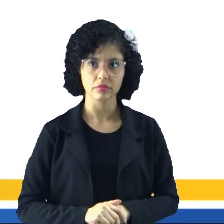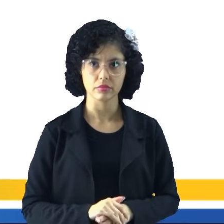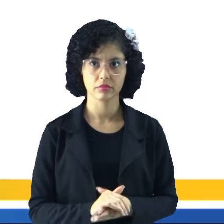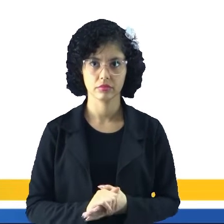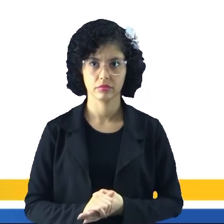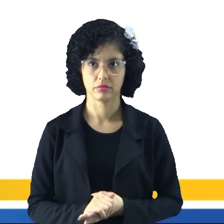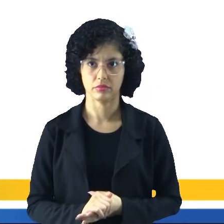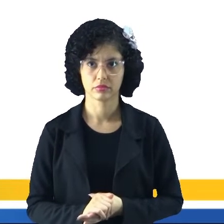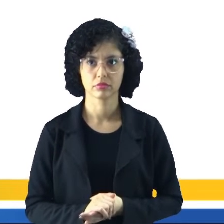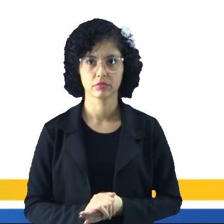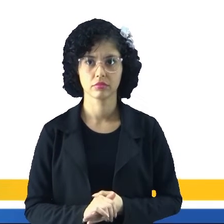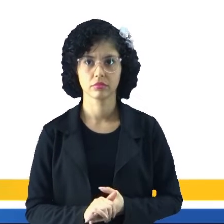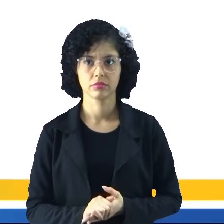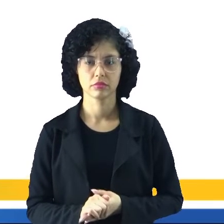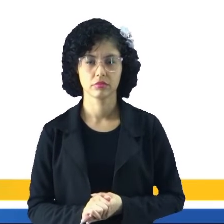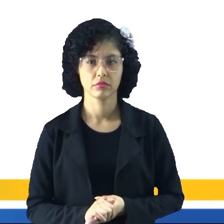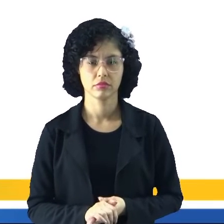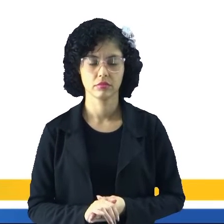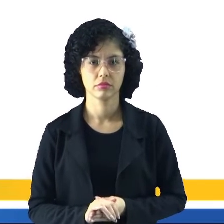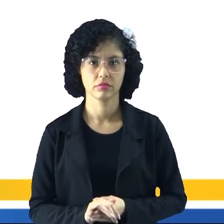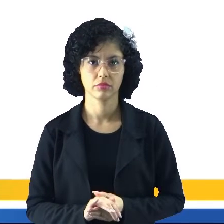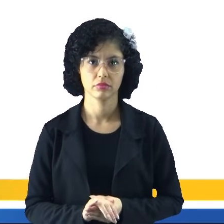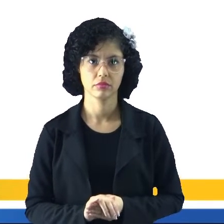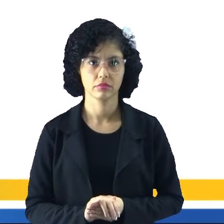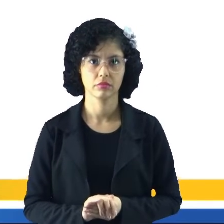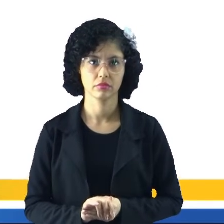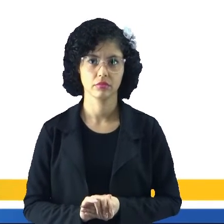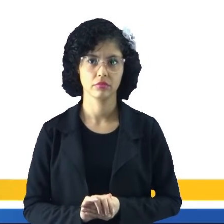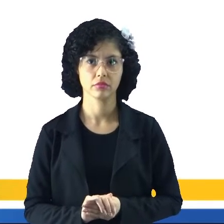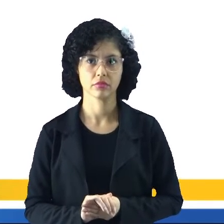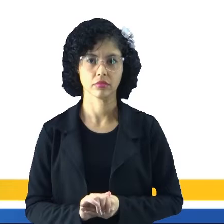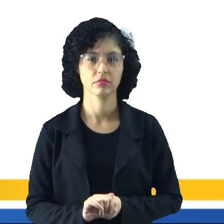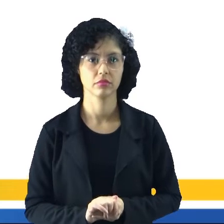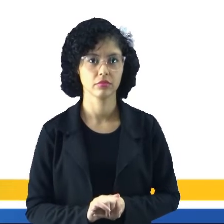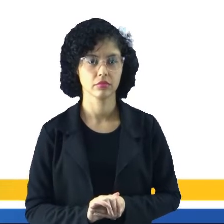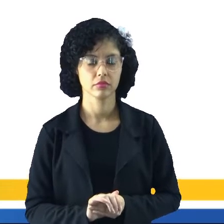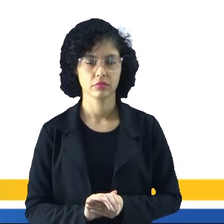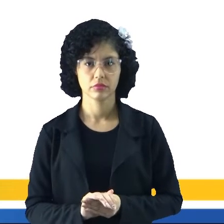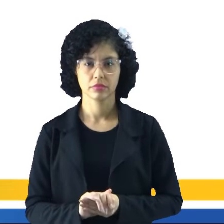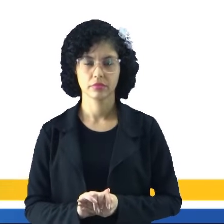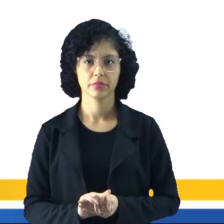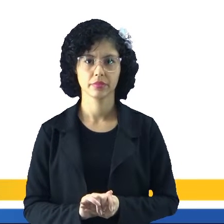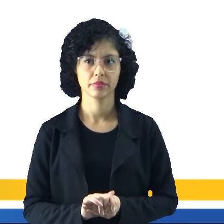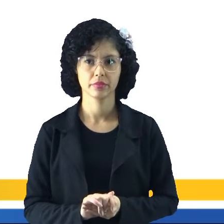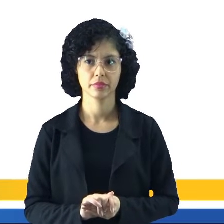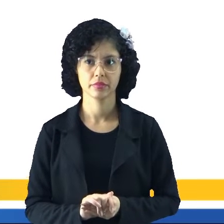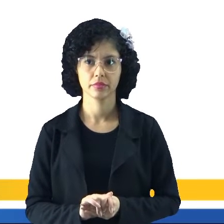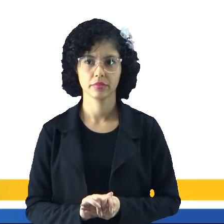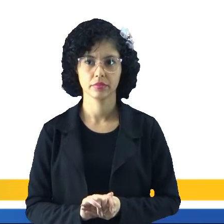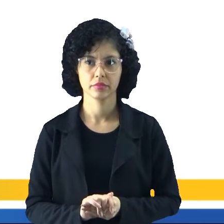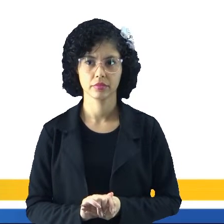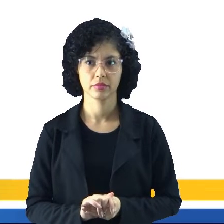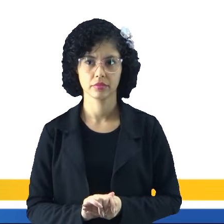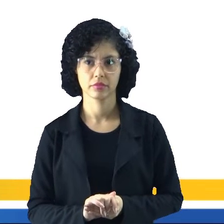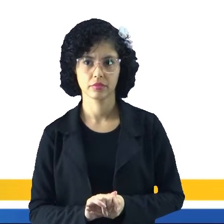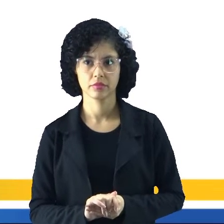E bueno, es que para isso estamos lá mujeres. A fim de contas, uma mulher que não cocina, que não plancha, que não lava, nem limpa,